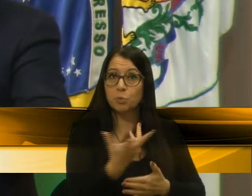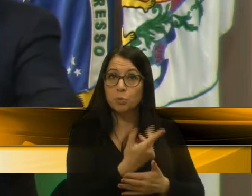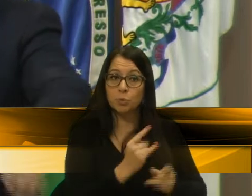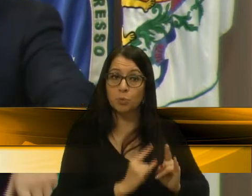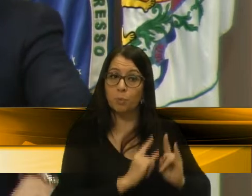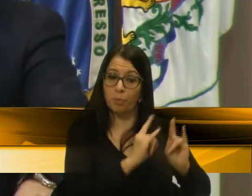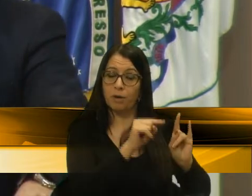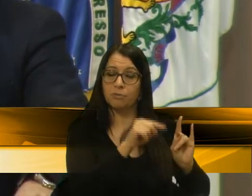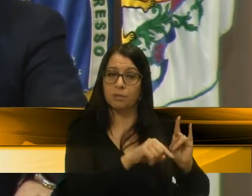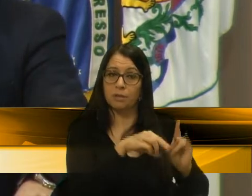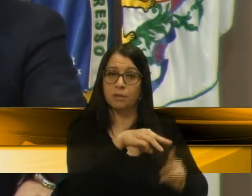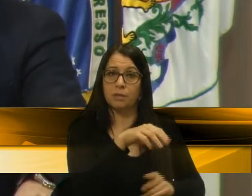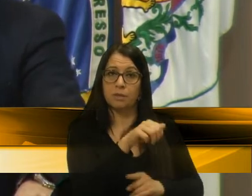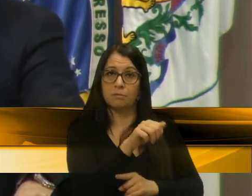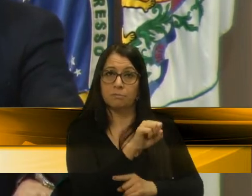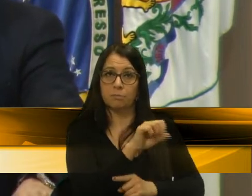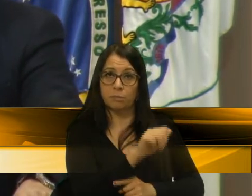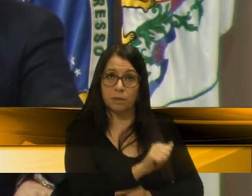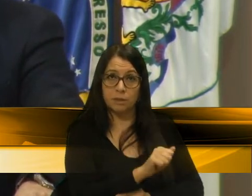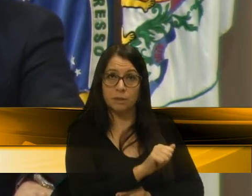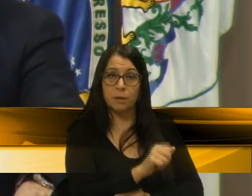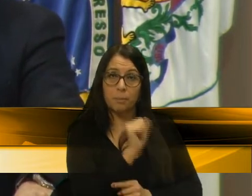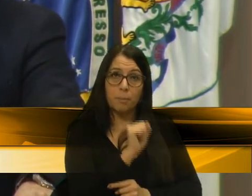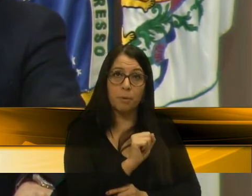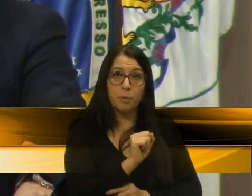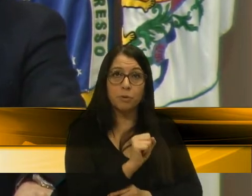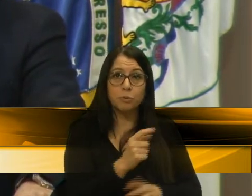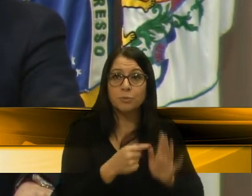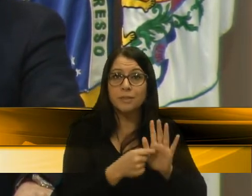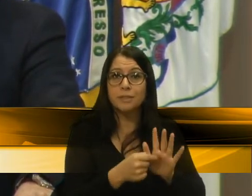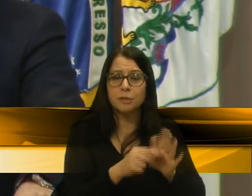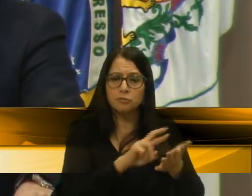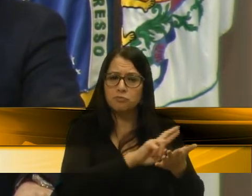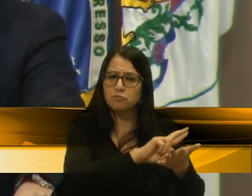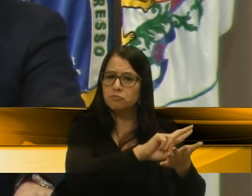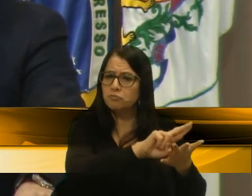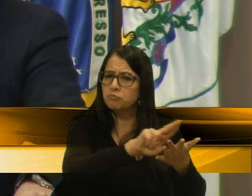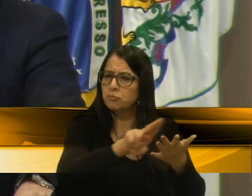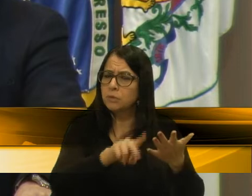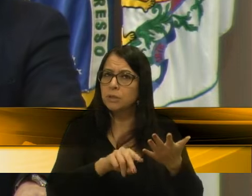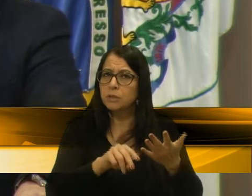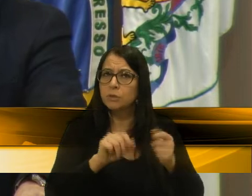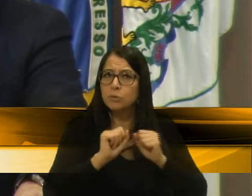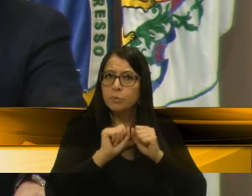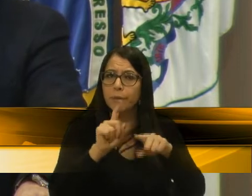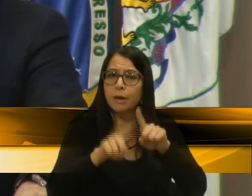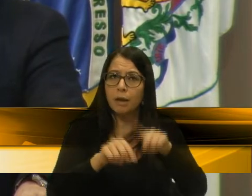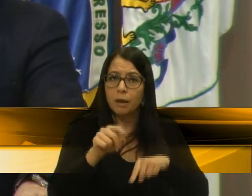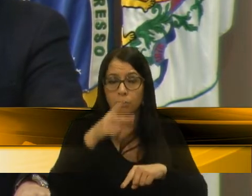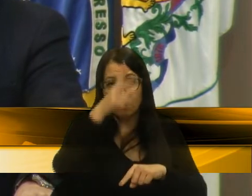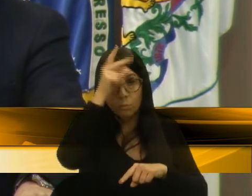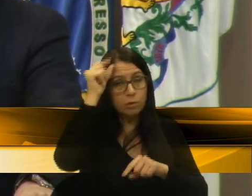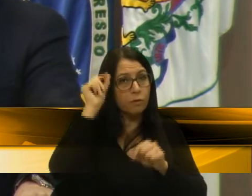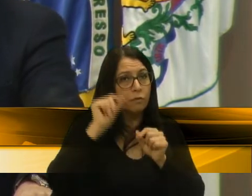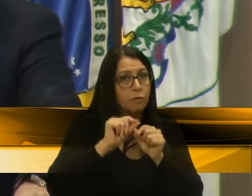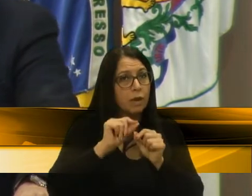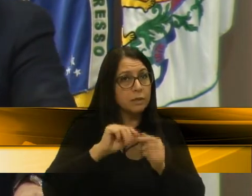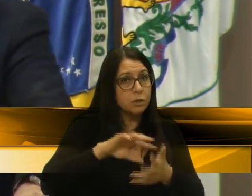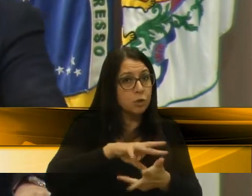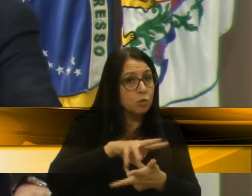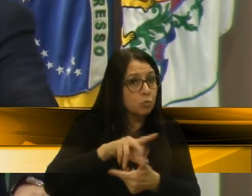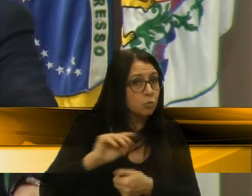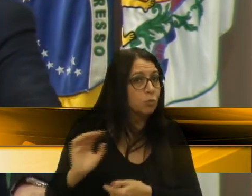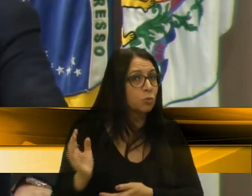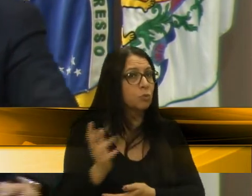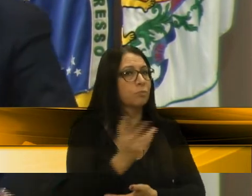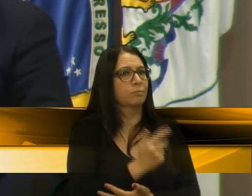pode devolver, assim como os mais variados mercados públicos fazem no mundo inteiro.